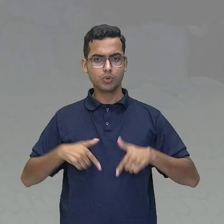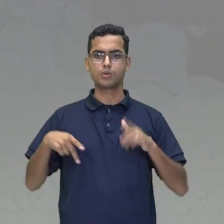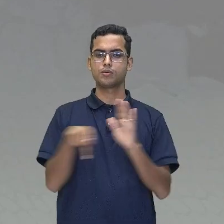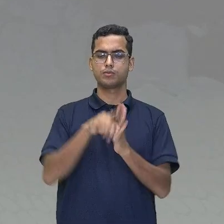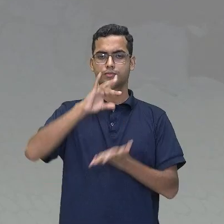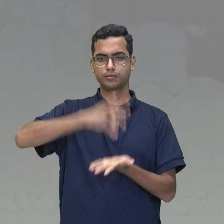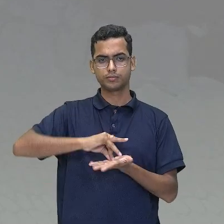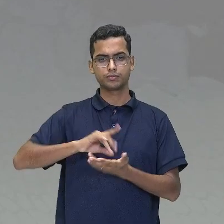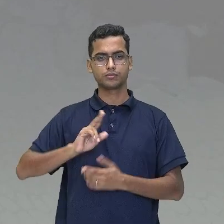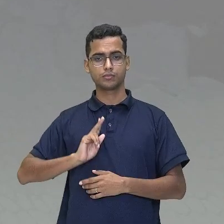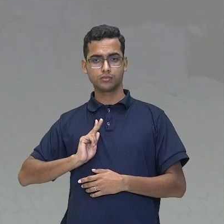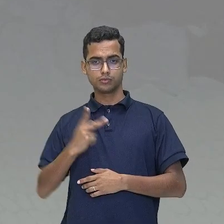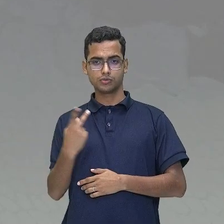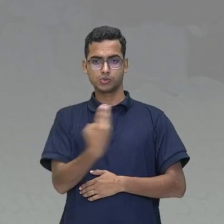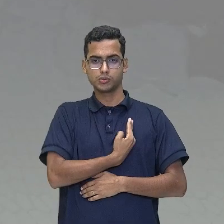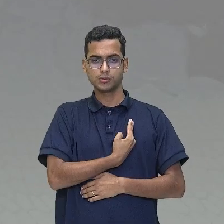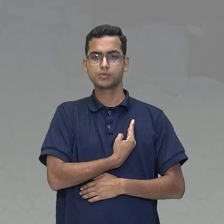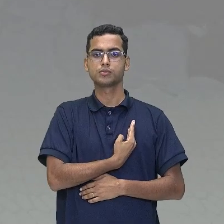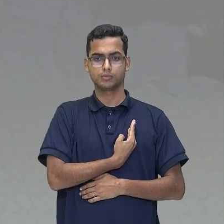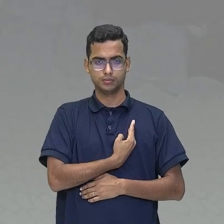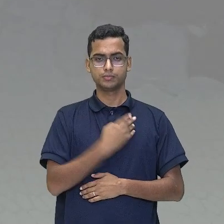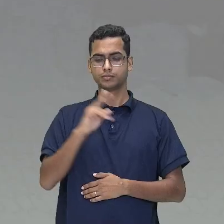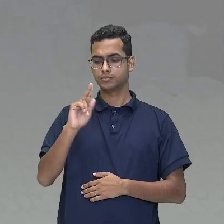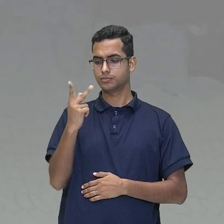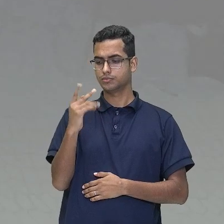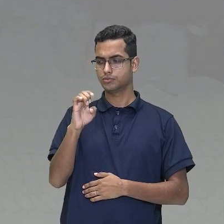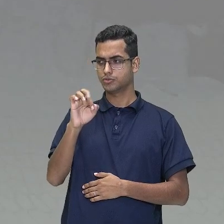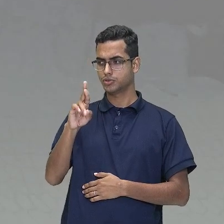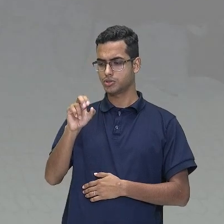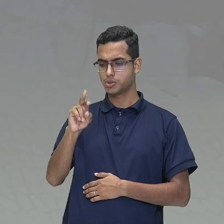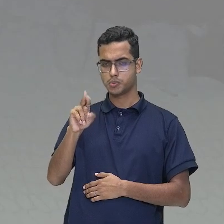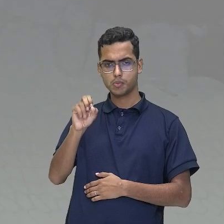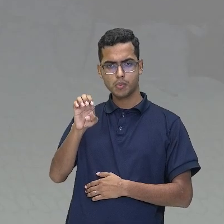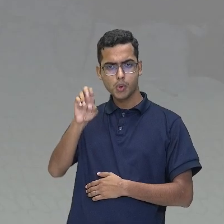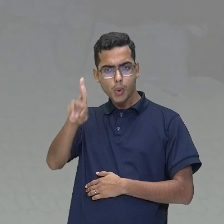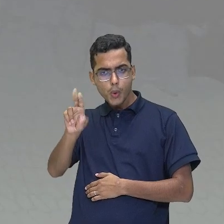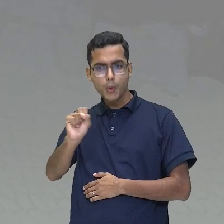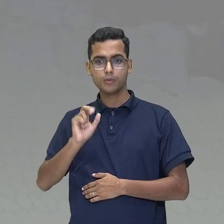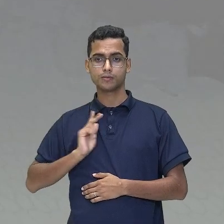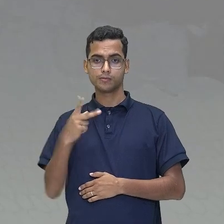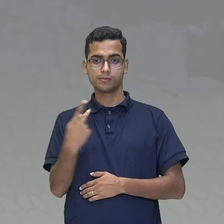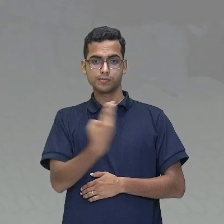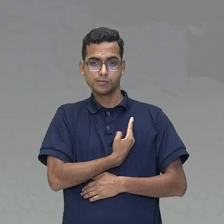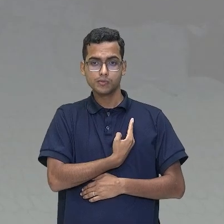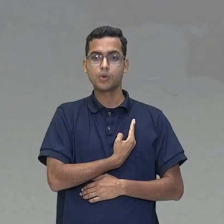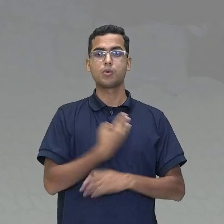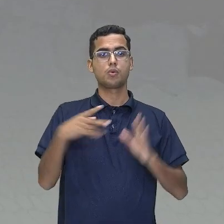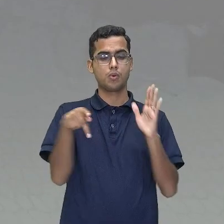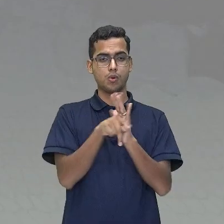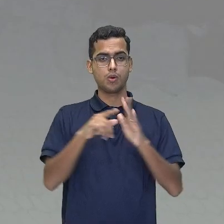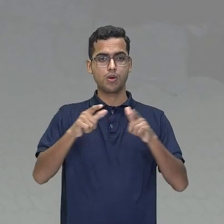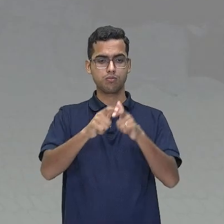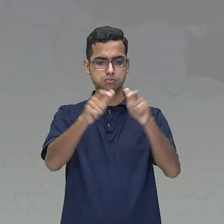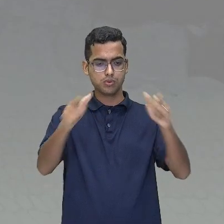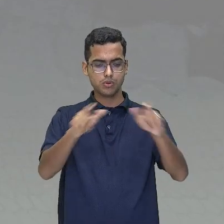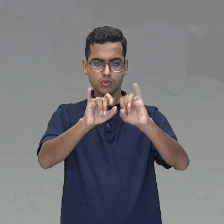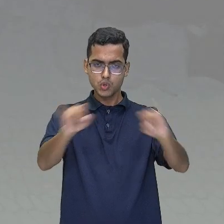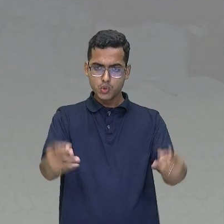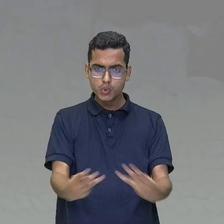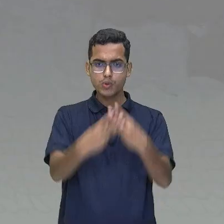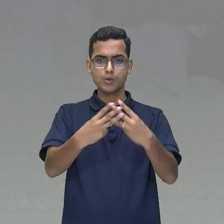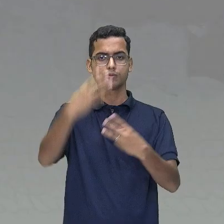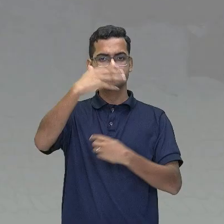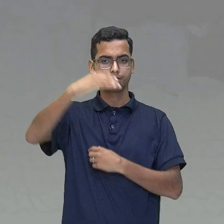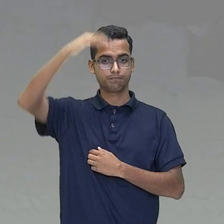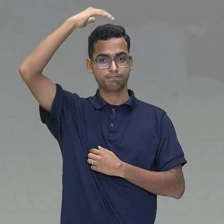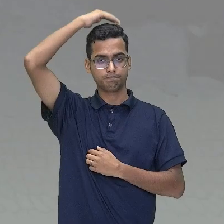ele era conhecido no passado. Seus adeptos são conhecidos como judeus. Olha que